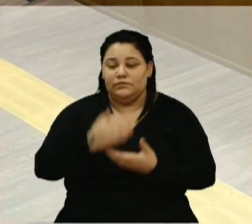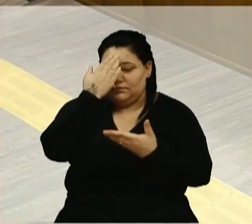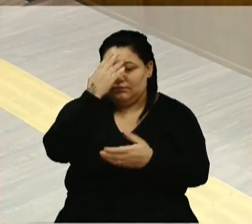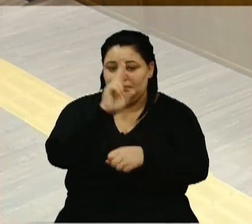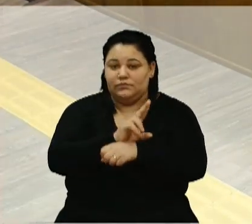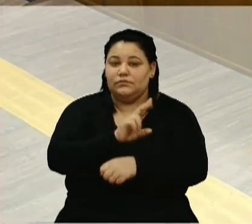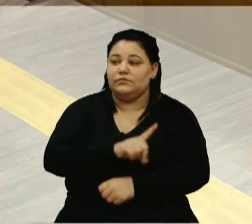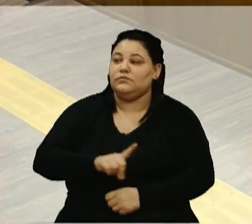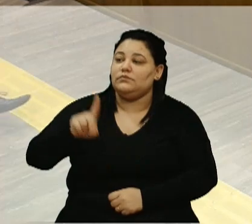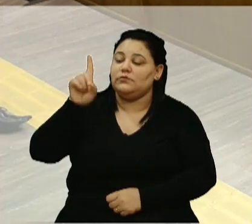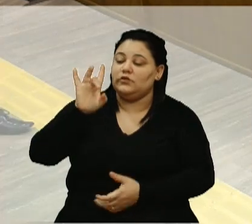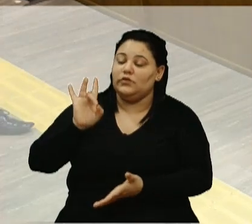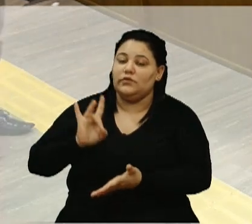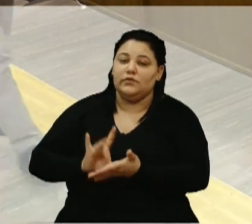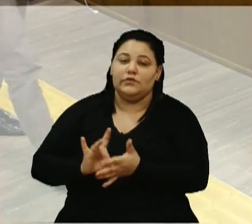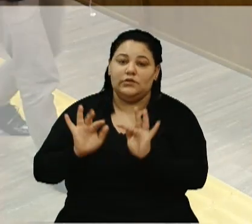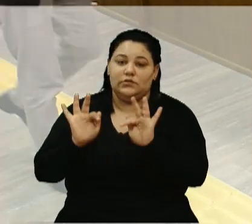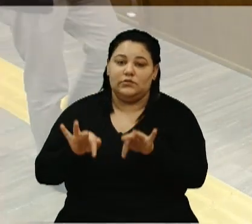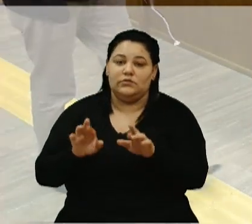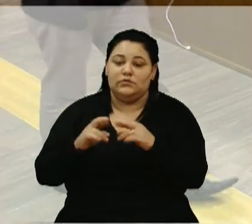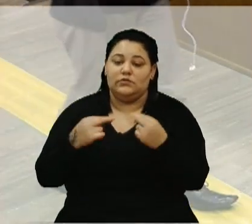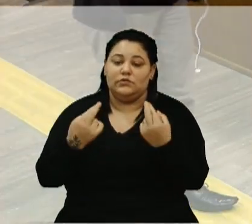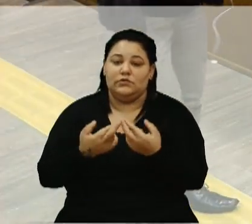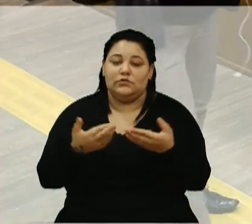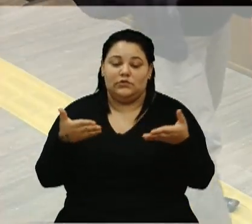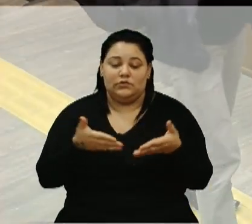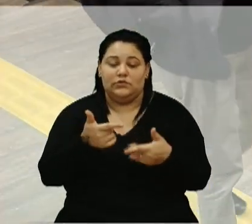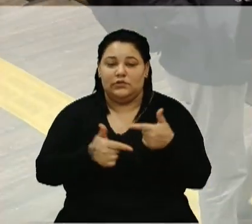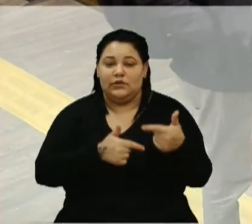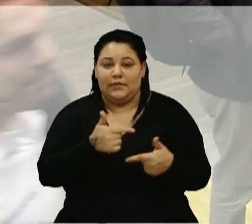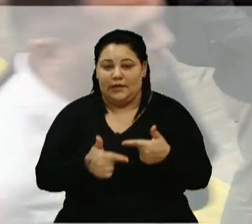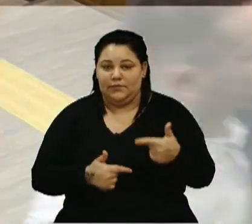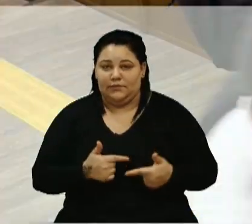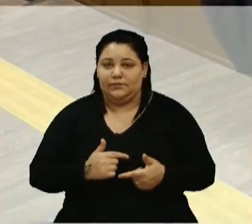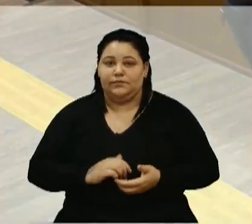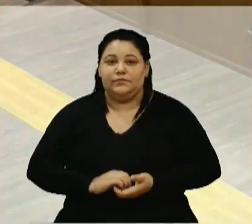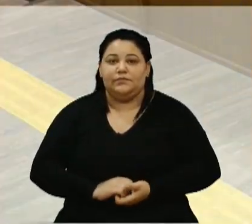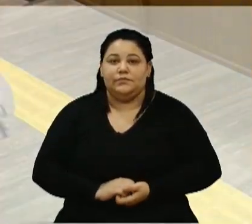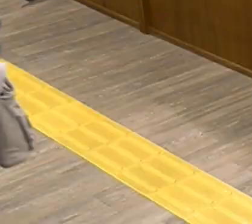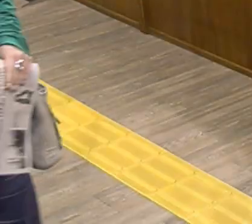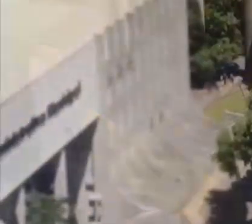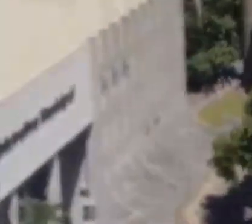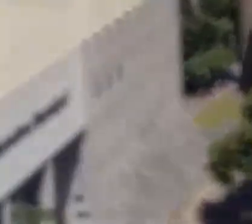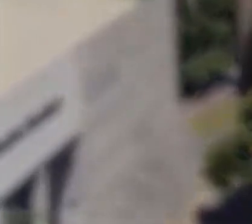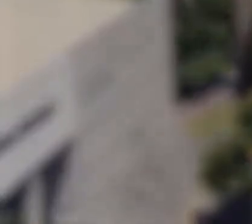agradecendo a proteção de Deus, declaro encerrados os trabalhos da presente sessão.